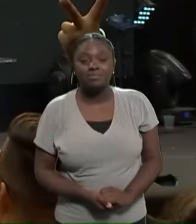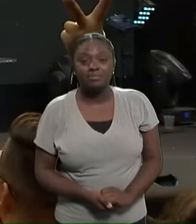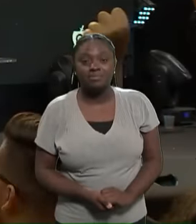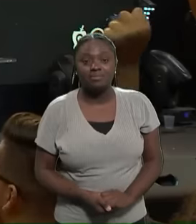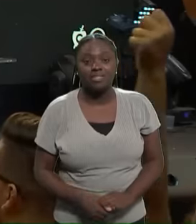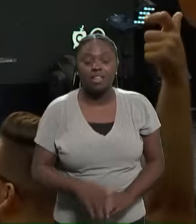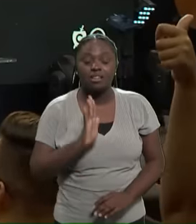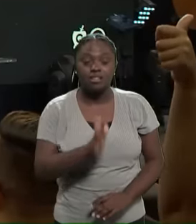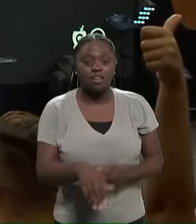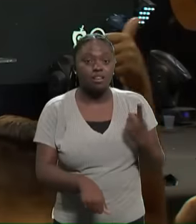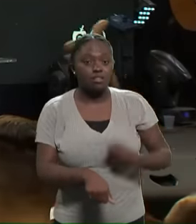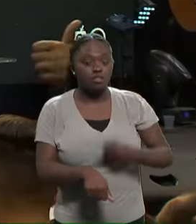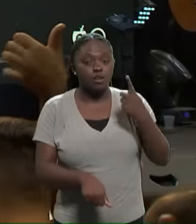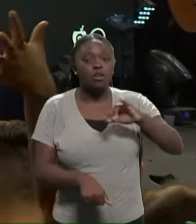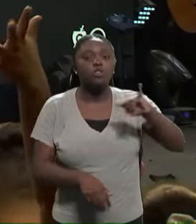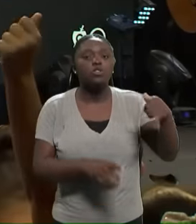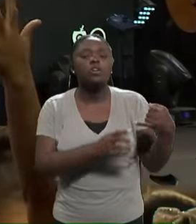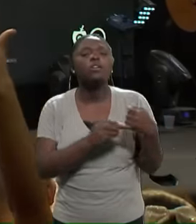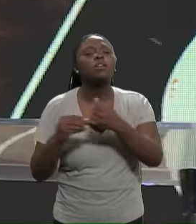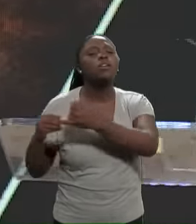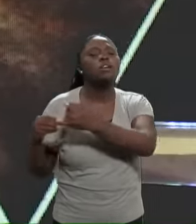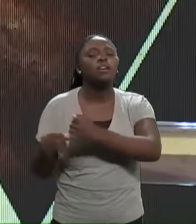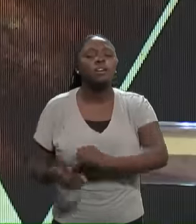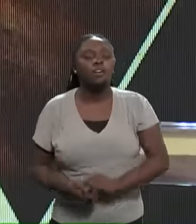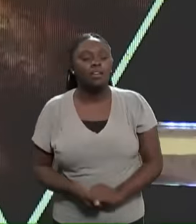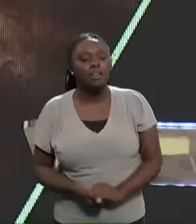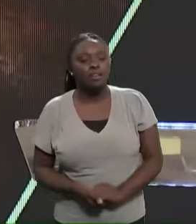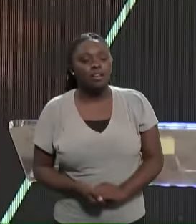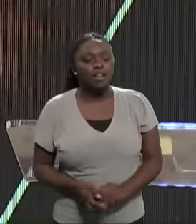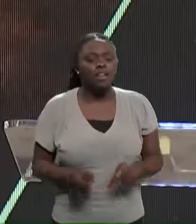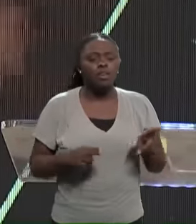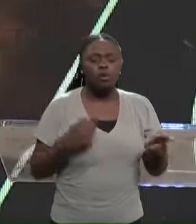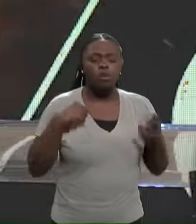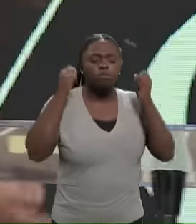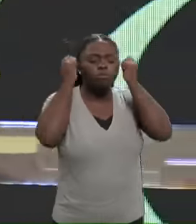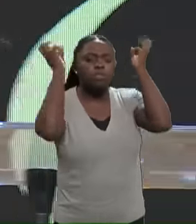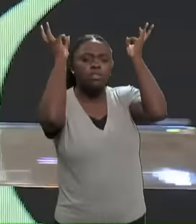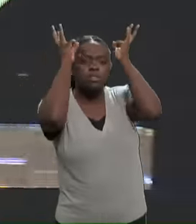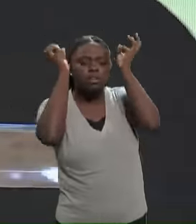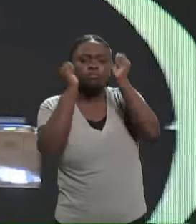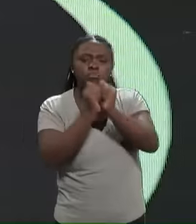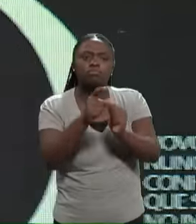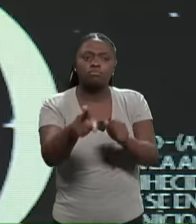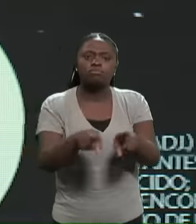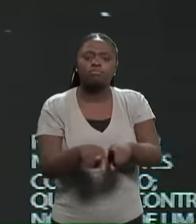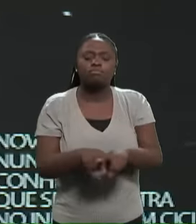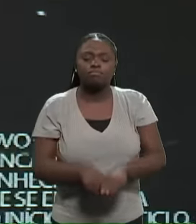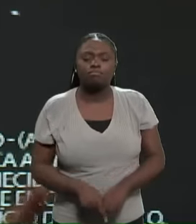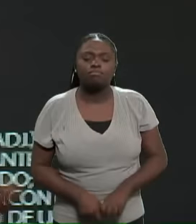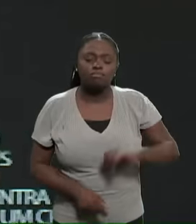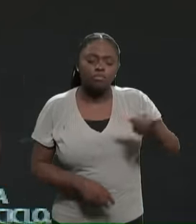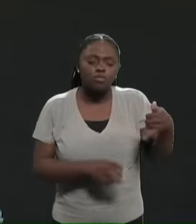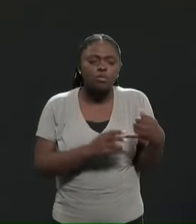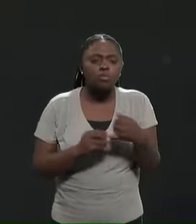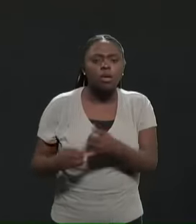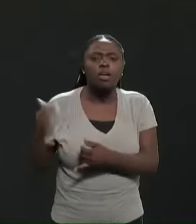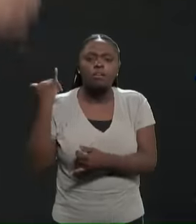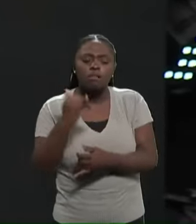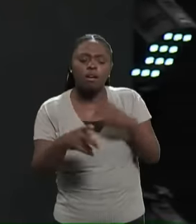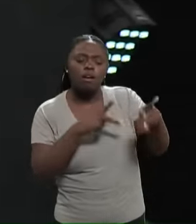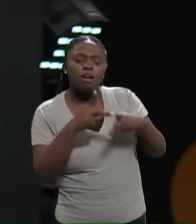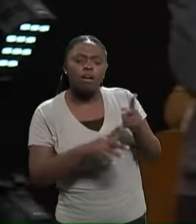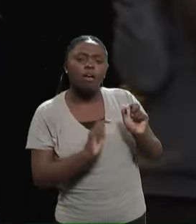Chegou a tua hora, Josué. Como fui com Moisés, serei contigo, Josué. Fala com o povo que vou fazer